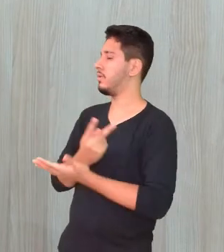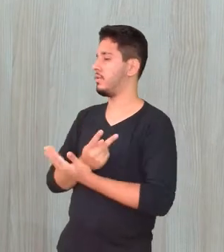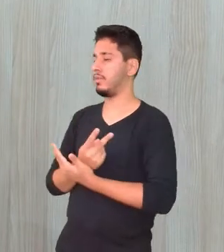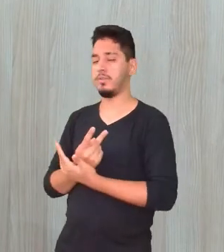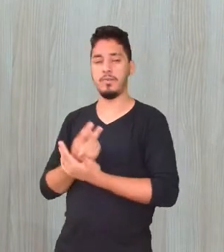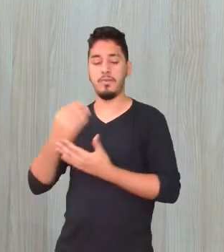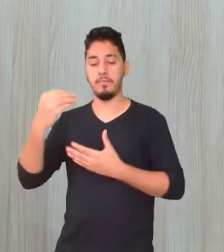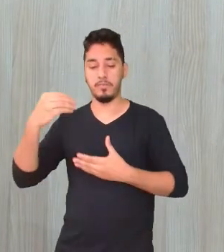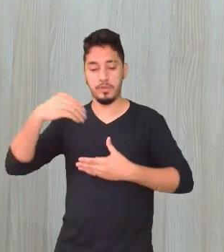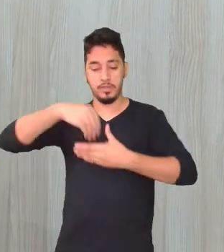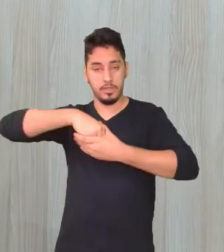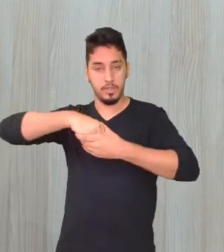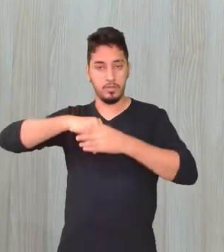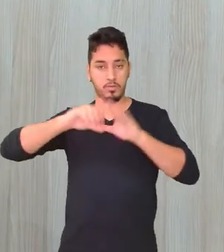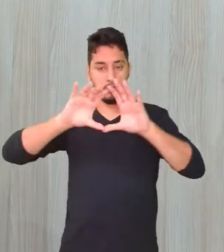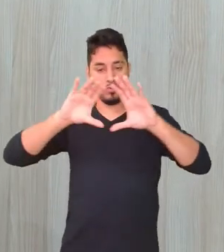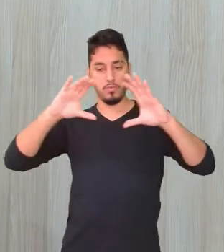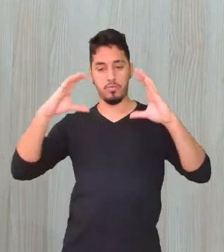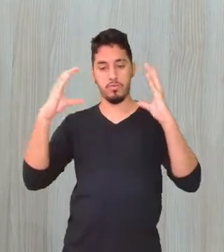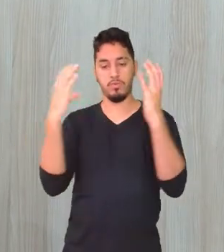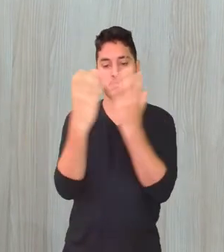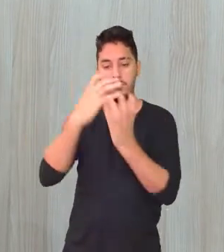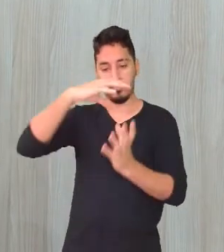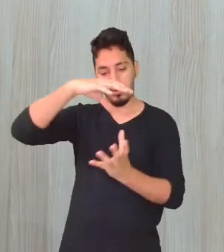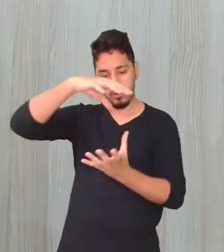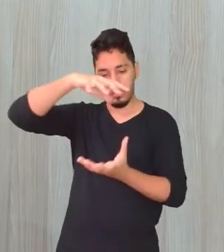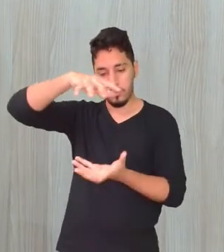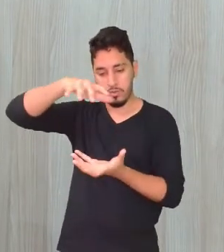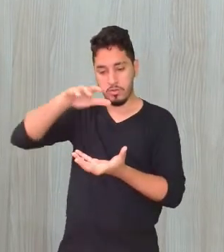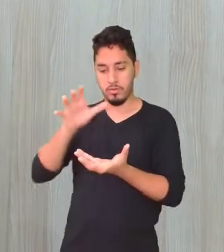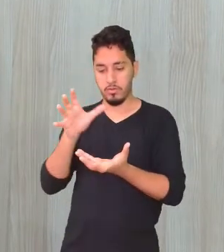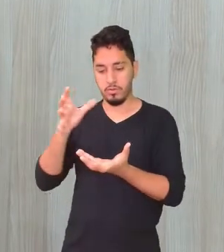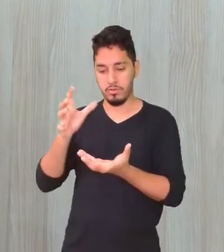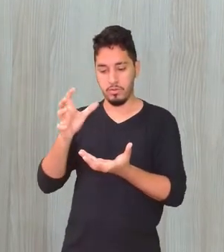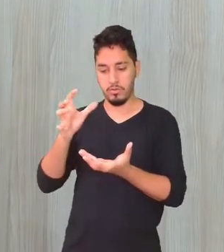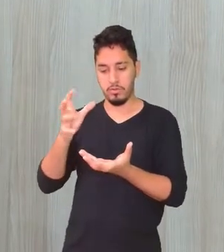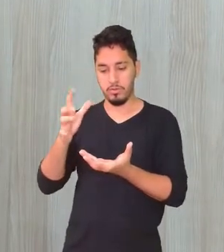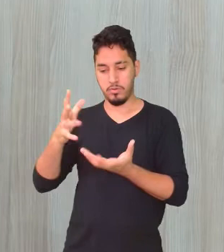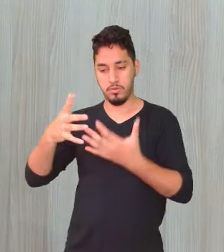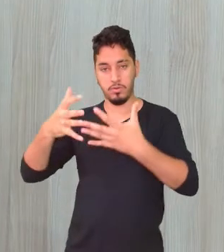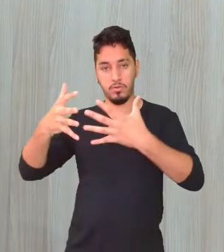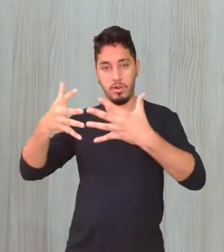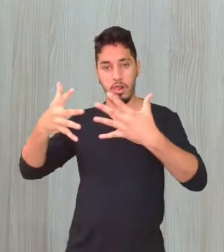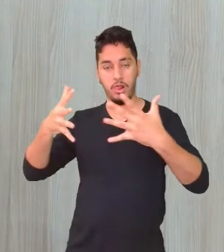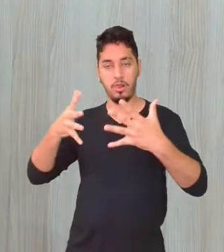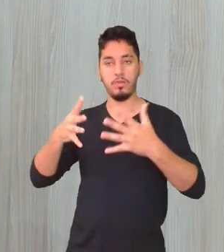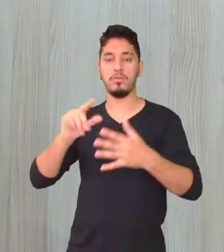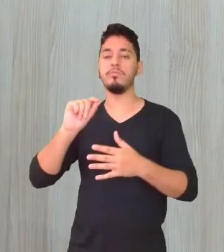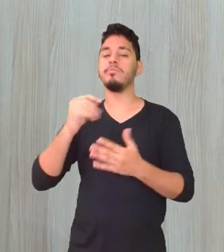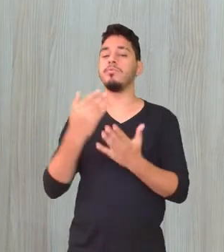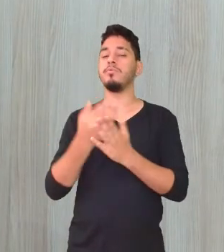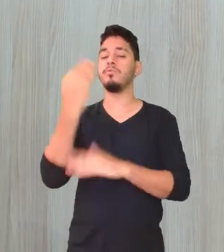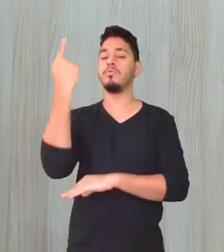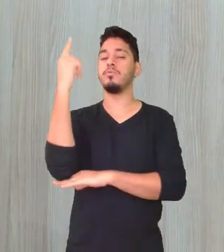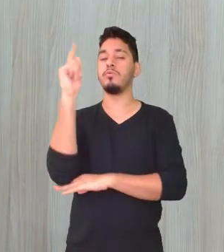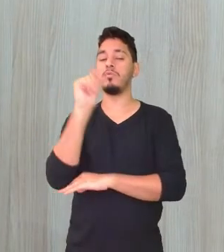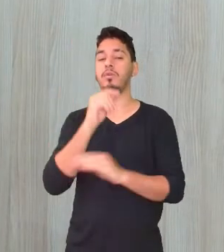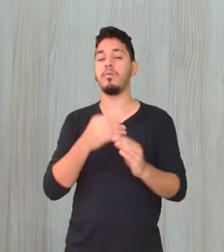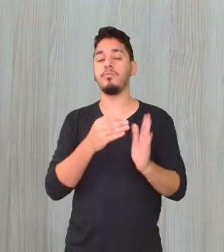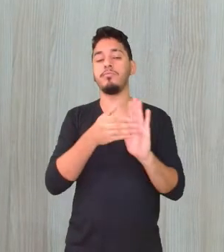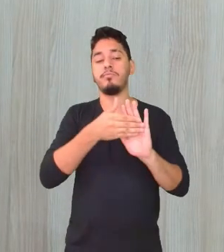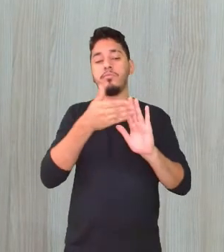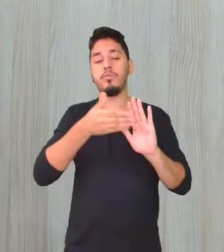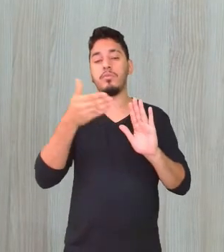parte interna do planeta para que essas placas aí venham a se mover? O que é que a gente estuda na geografia de